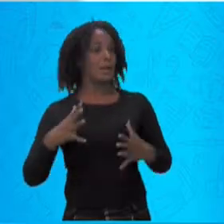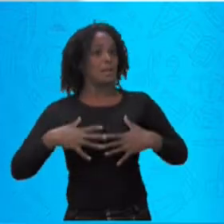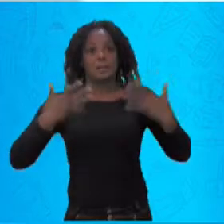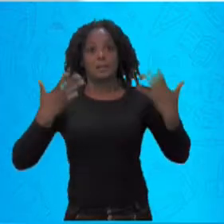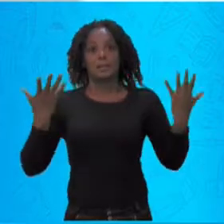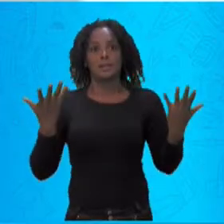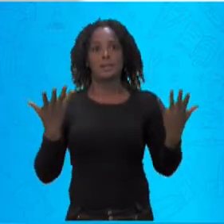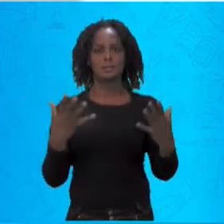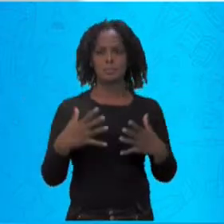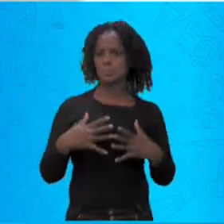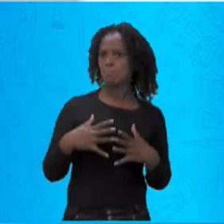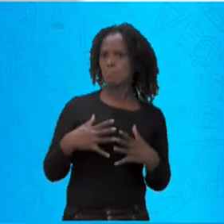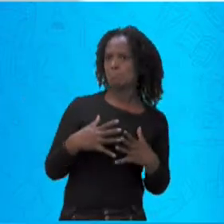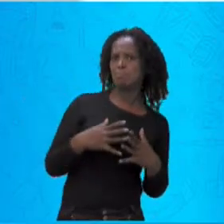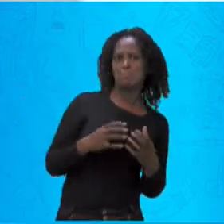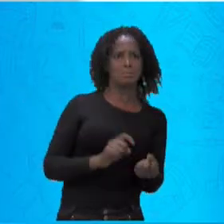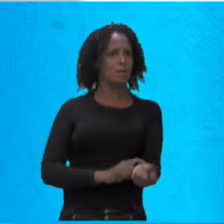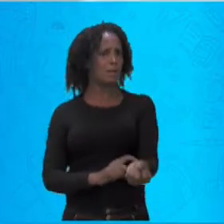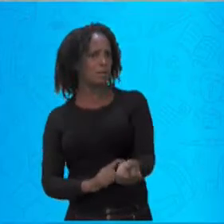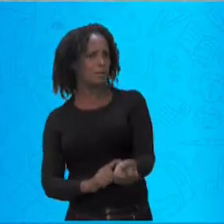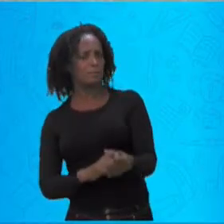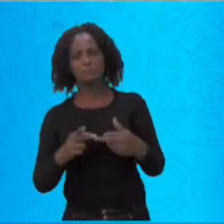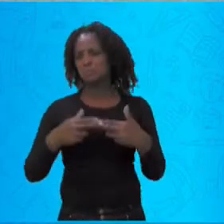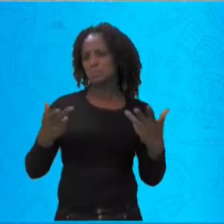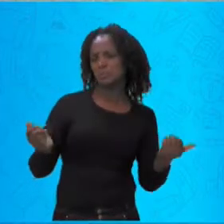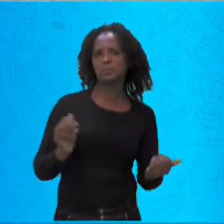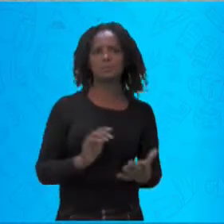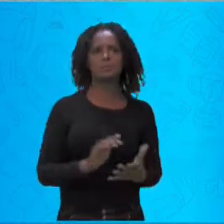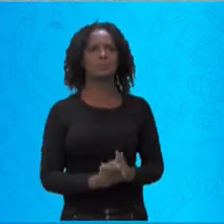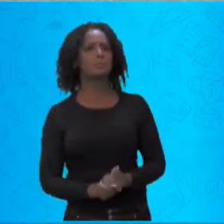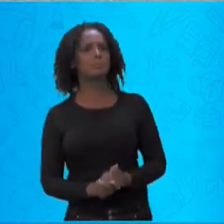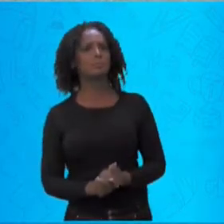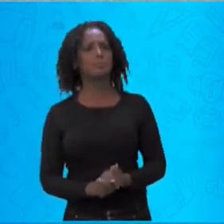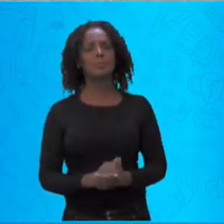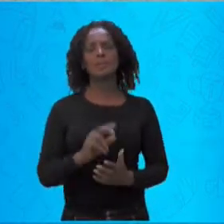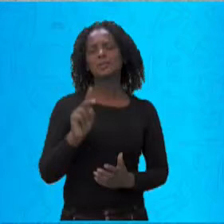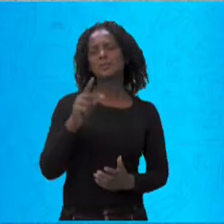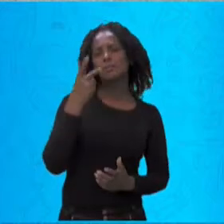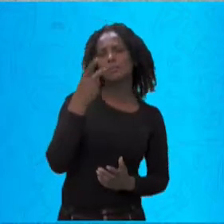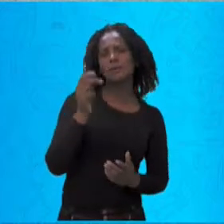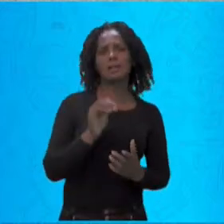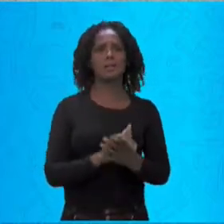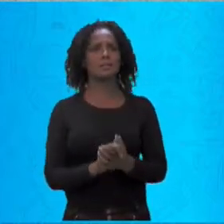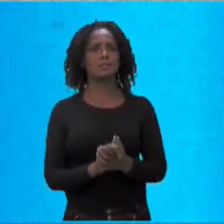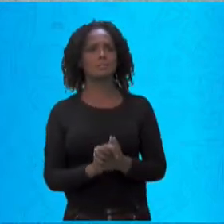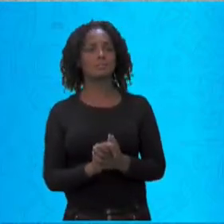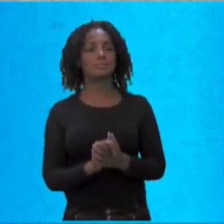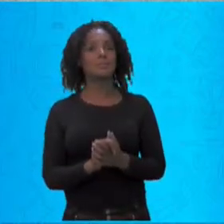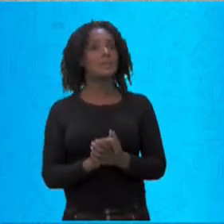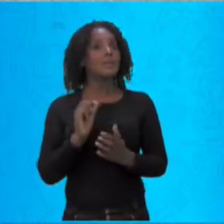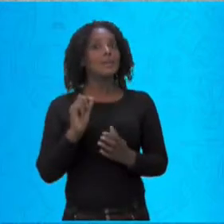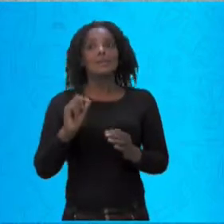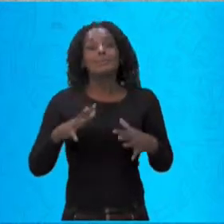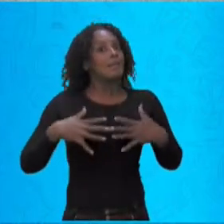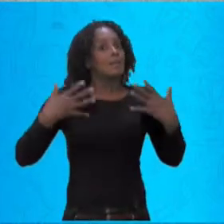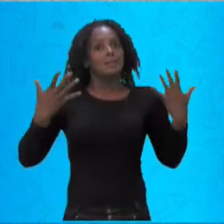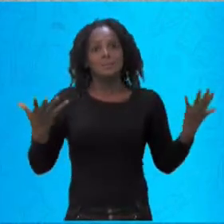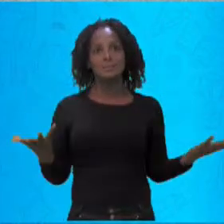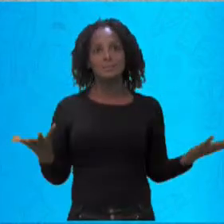Alegria, espanto, raiva e outros. Se eu disser assim para você: que